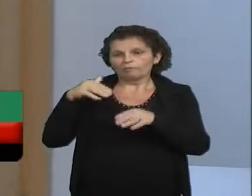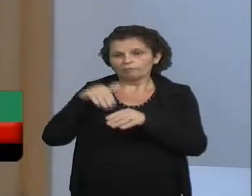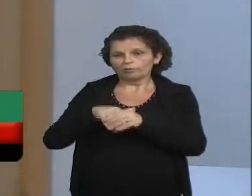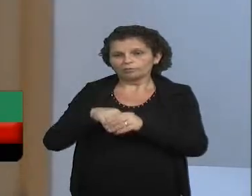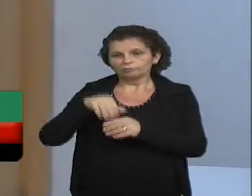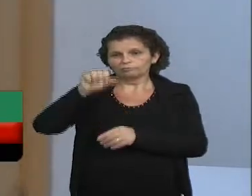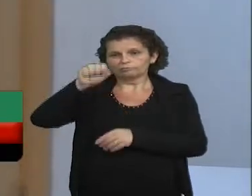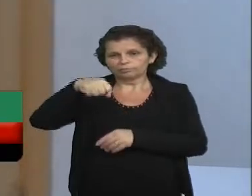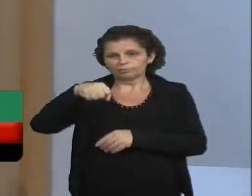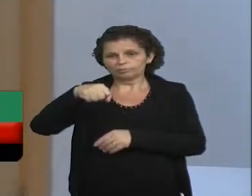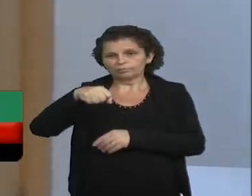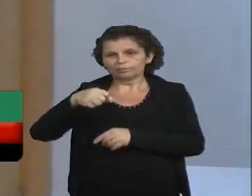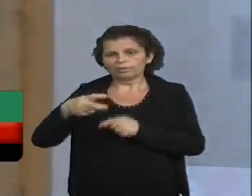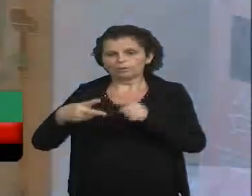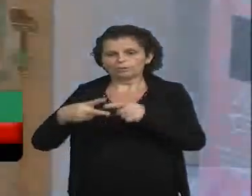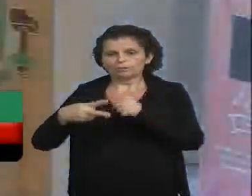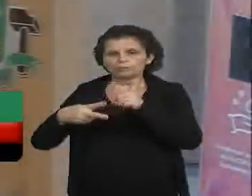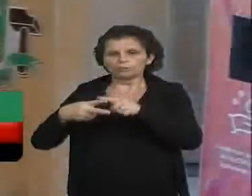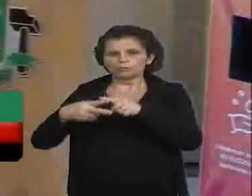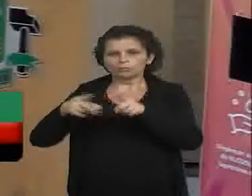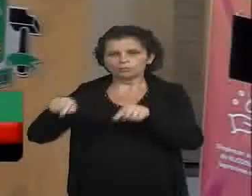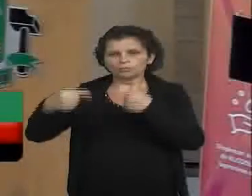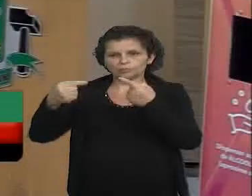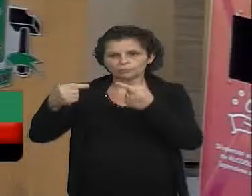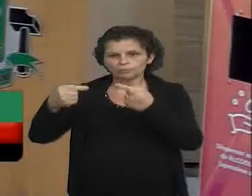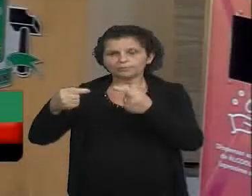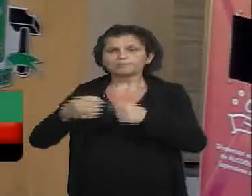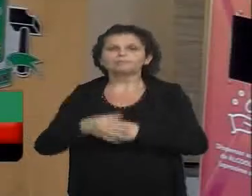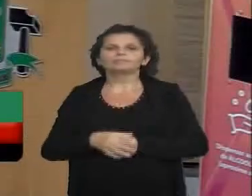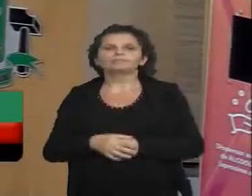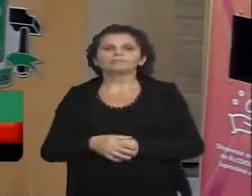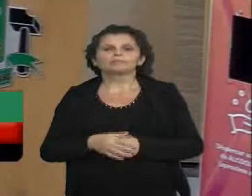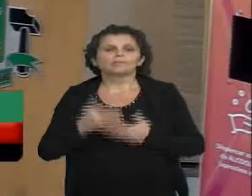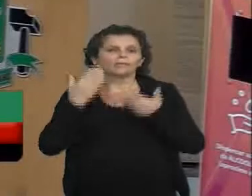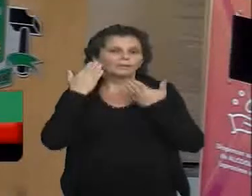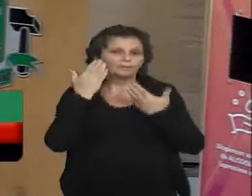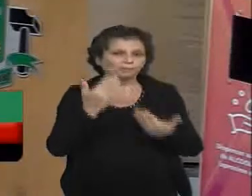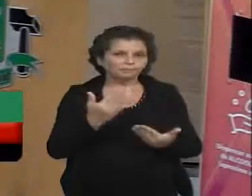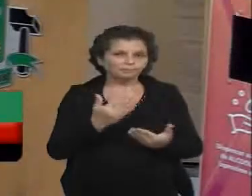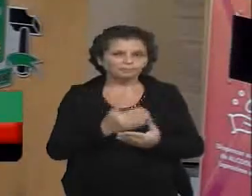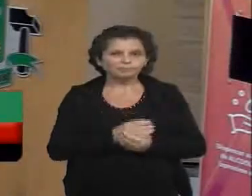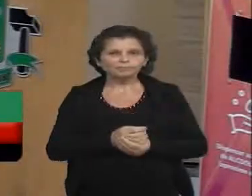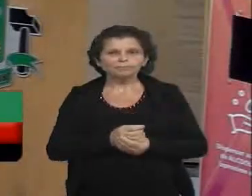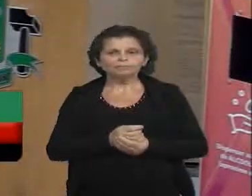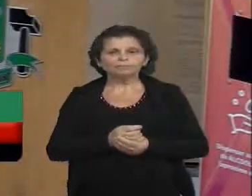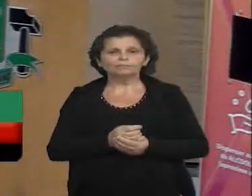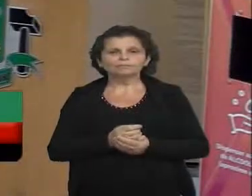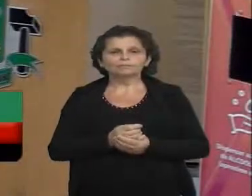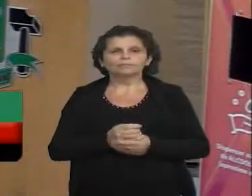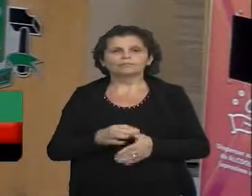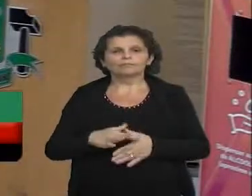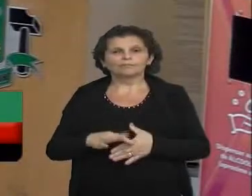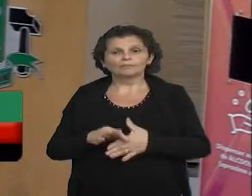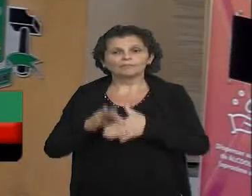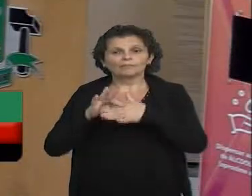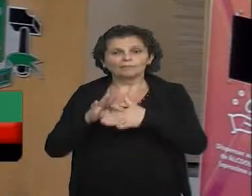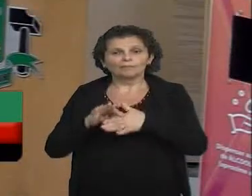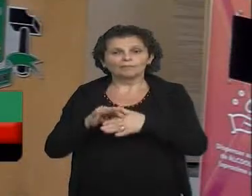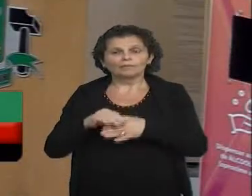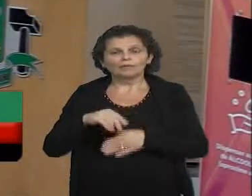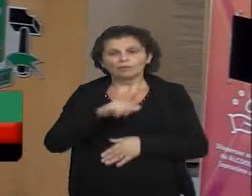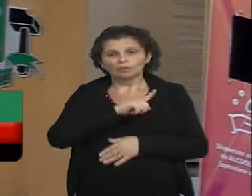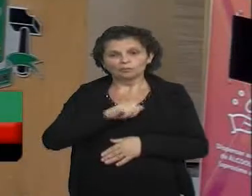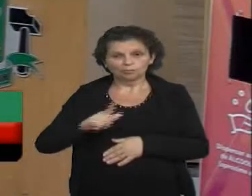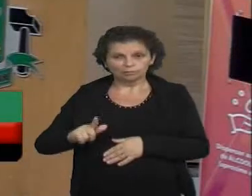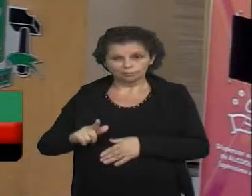ao veto. Muito obrigada. Agradeço, vereadora Ana Paula. Então, a vereadora líder do governo aqui